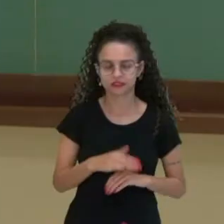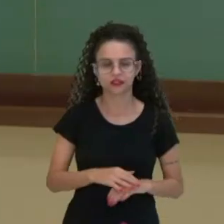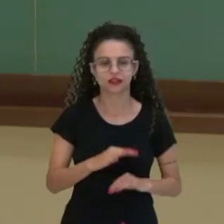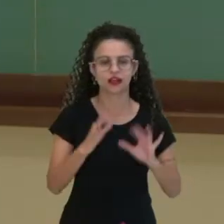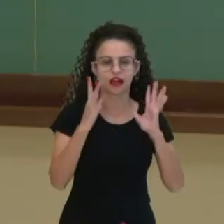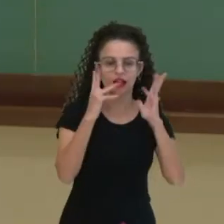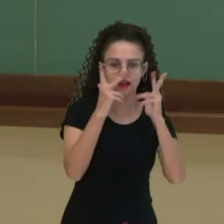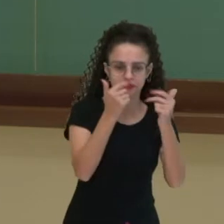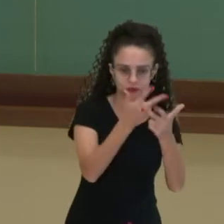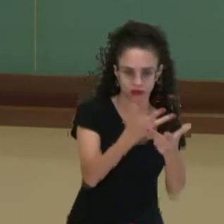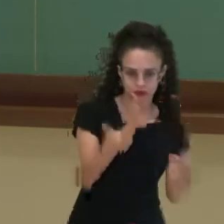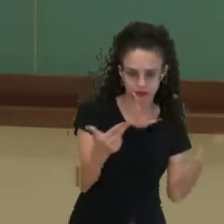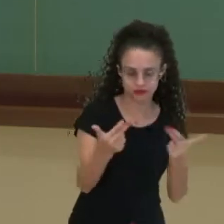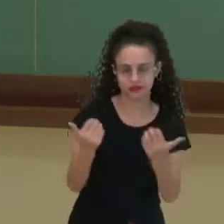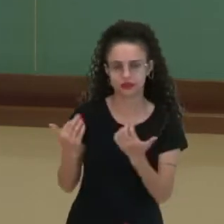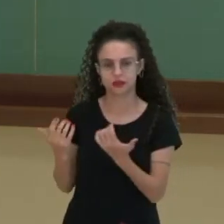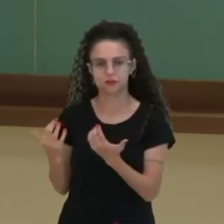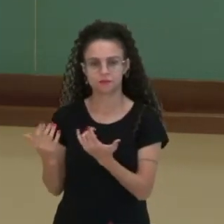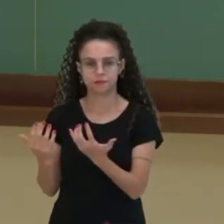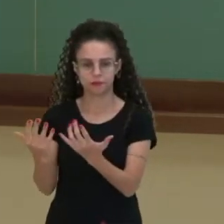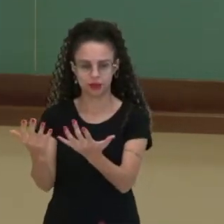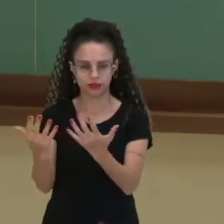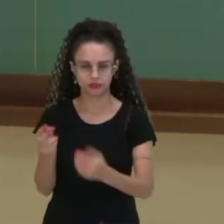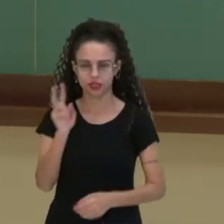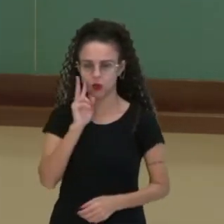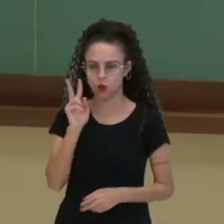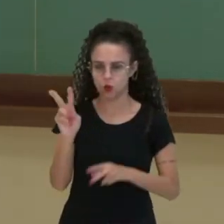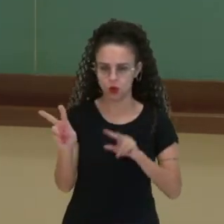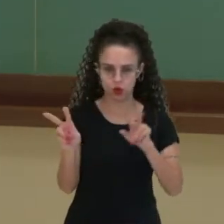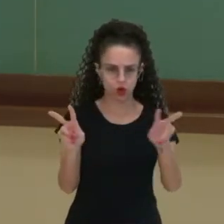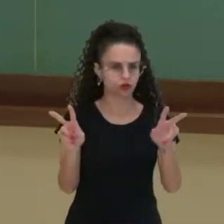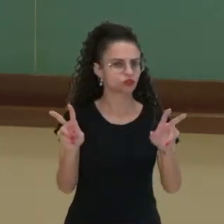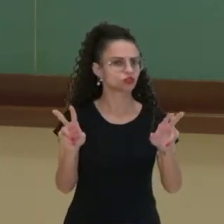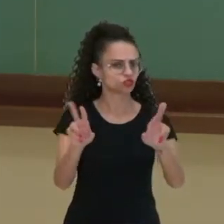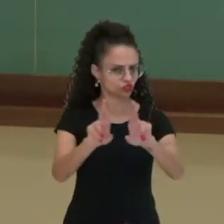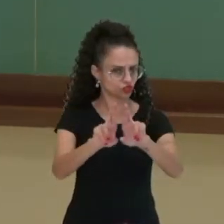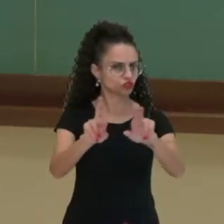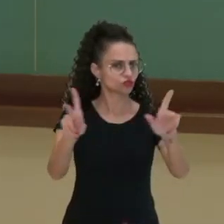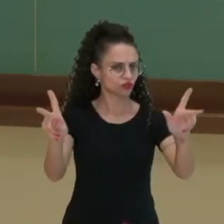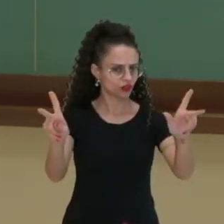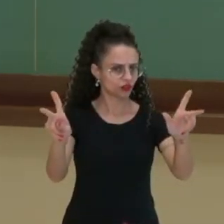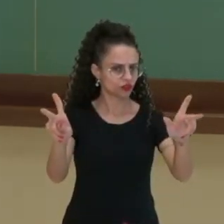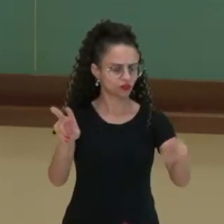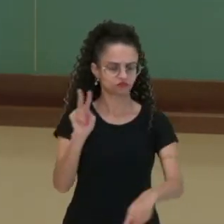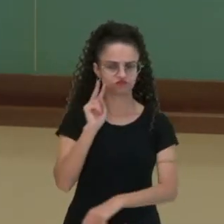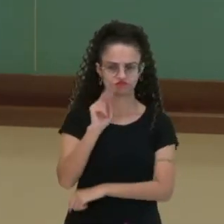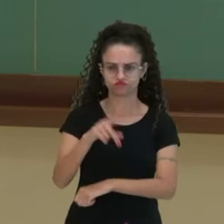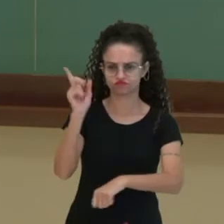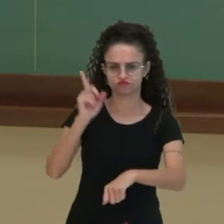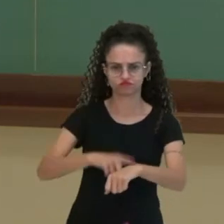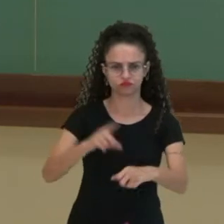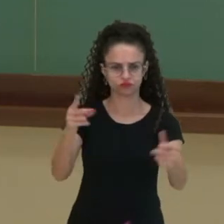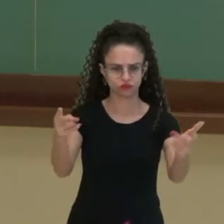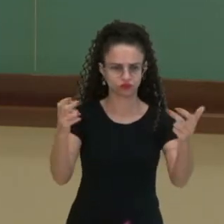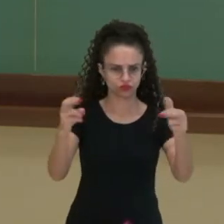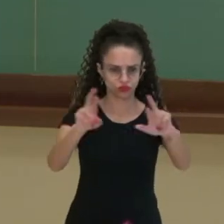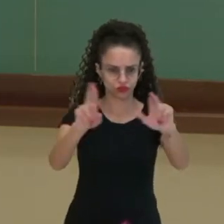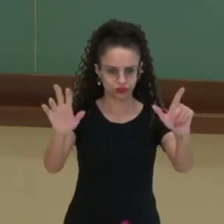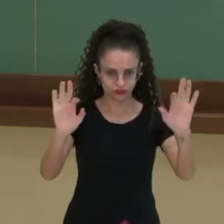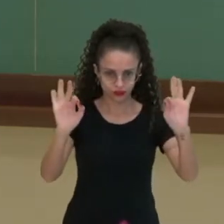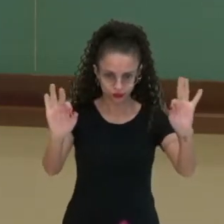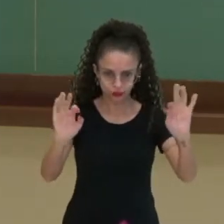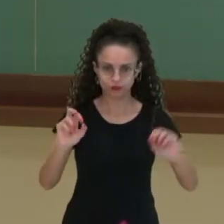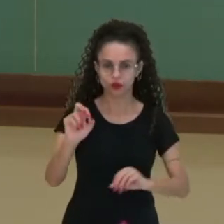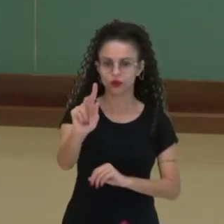e plantas macroscopicamente são diferentes. Quando a gente olha, a gente já observa a diferença, certo?